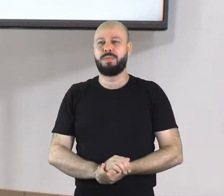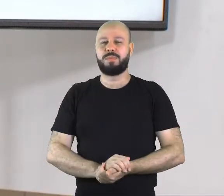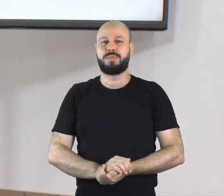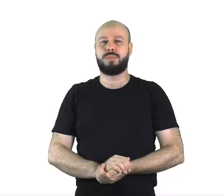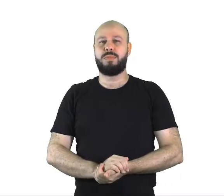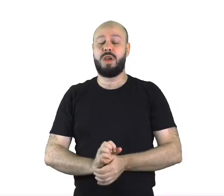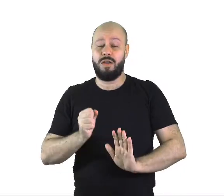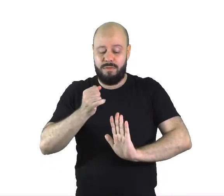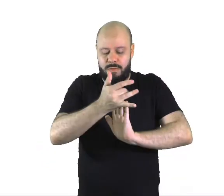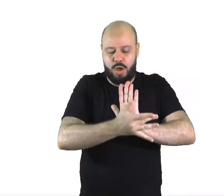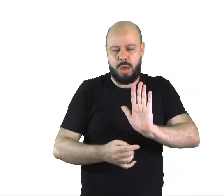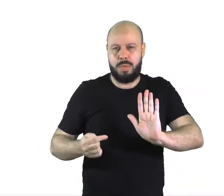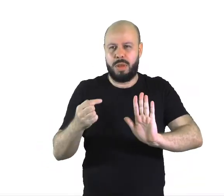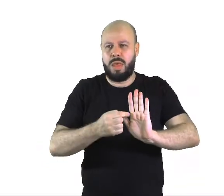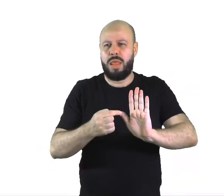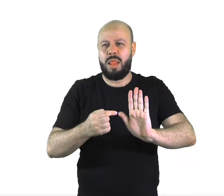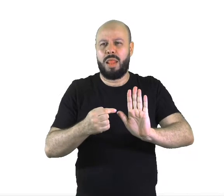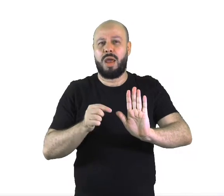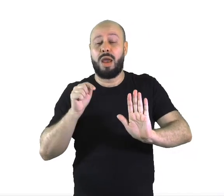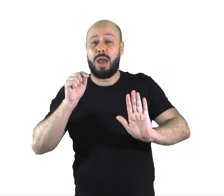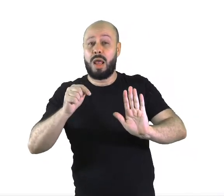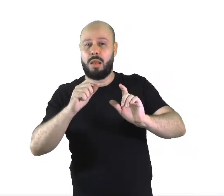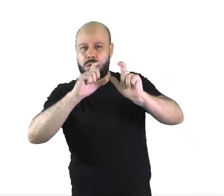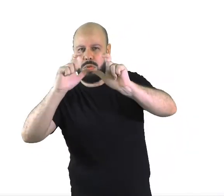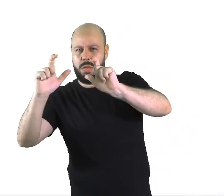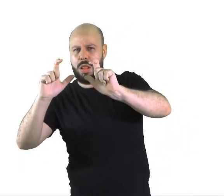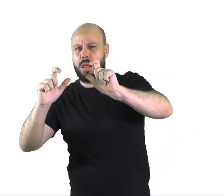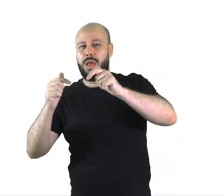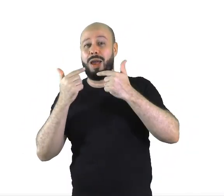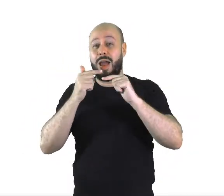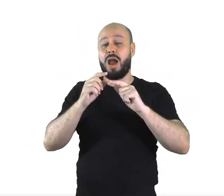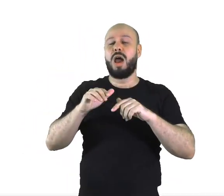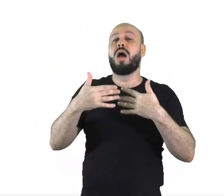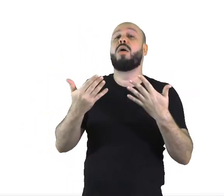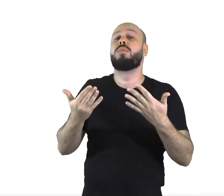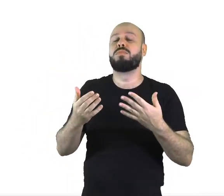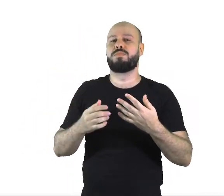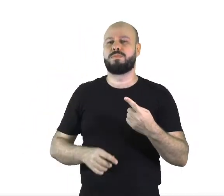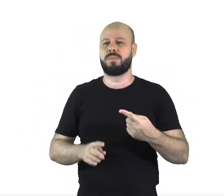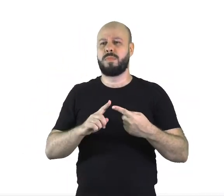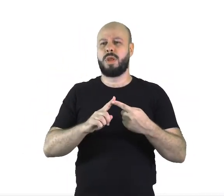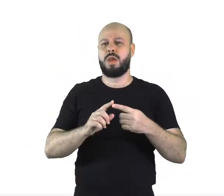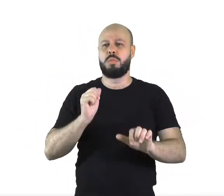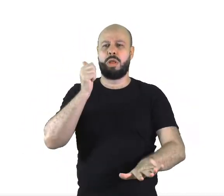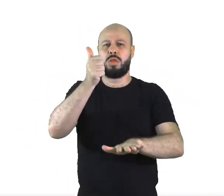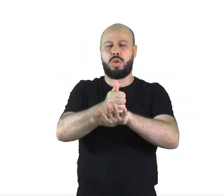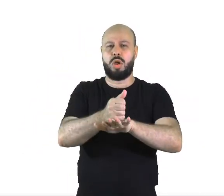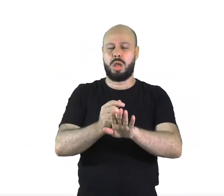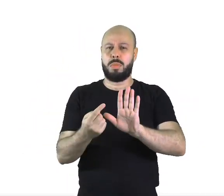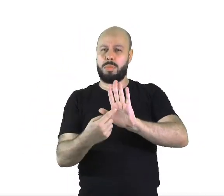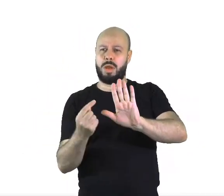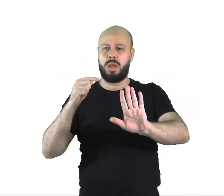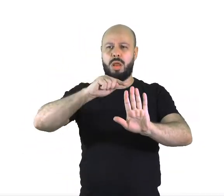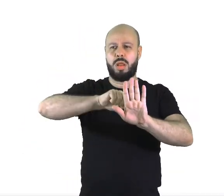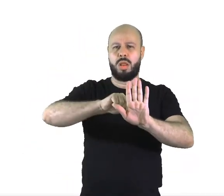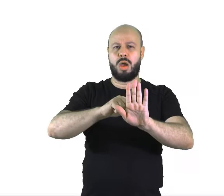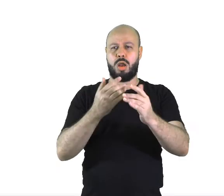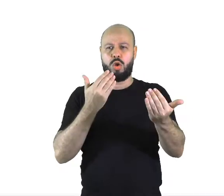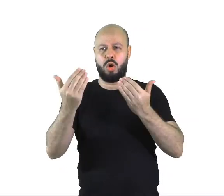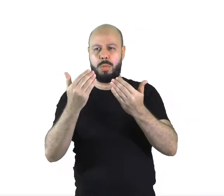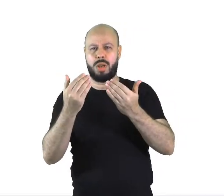de linguagem que aparece na tirinha humorística é metonímia, metáfora, comparação